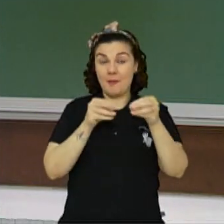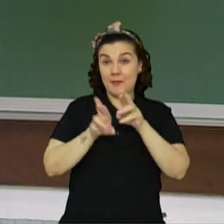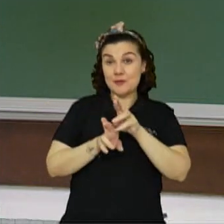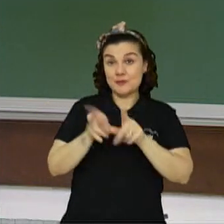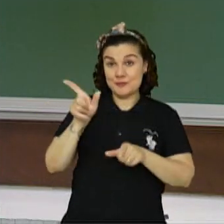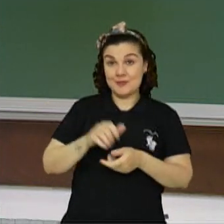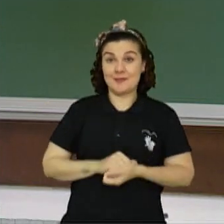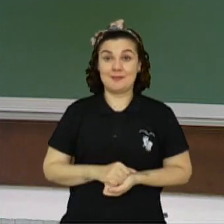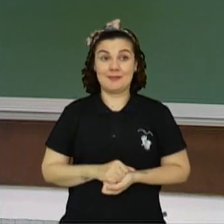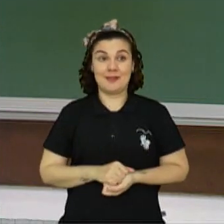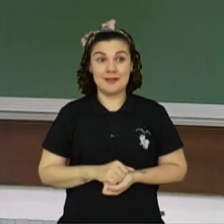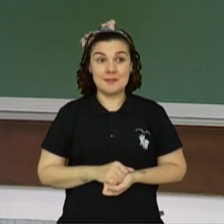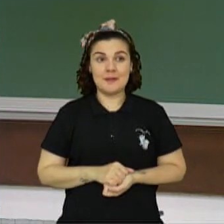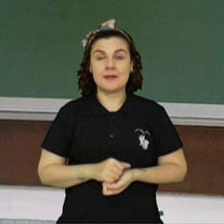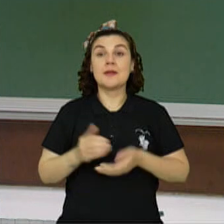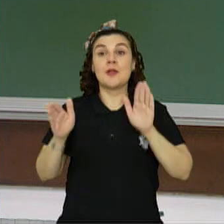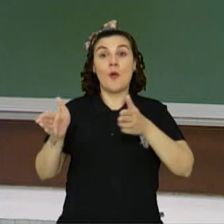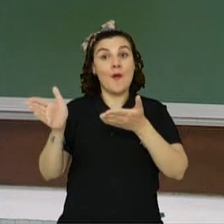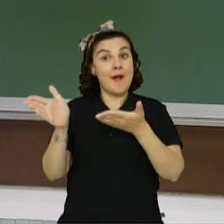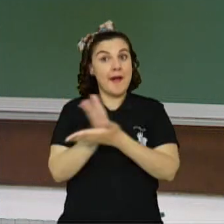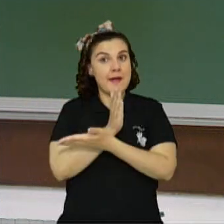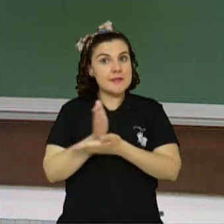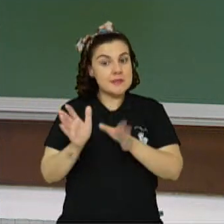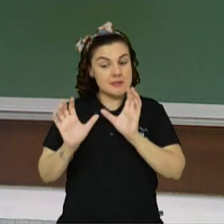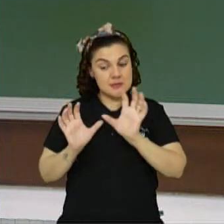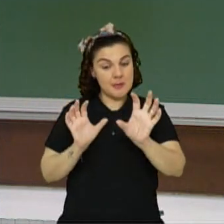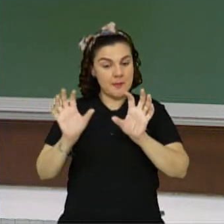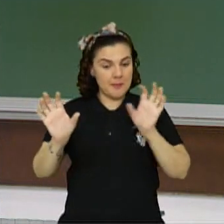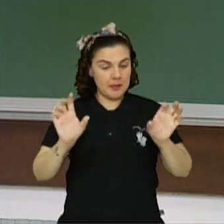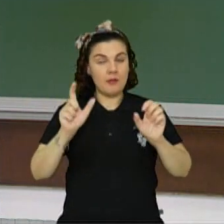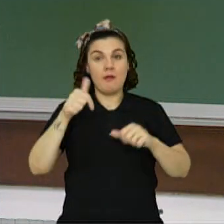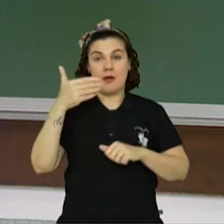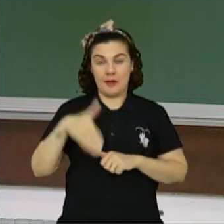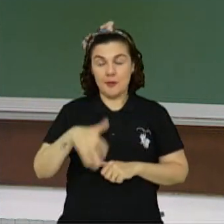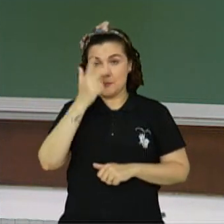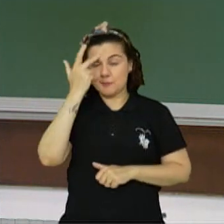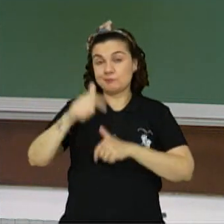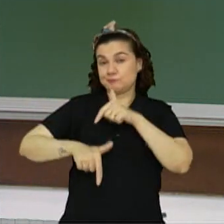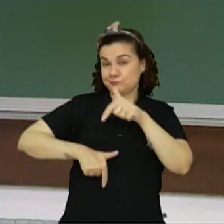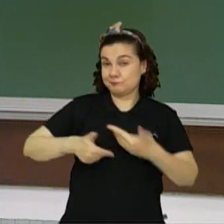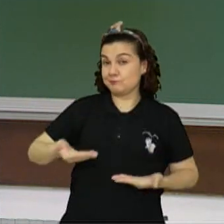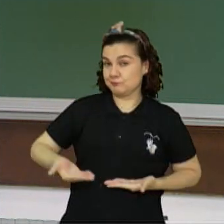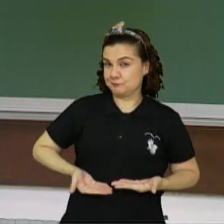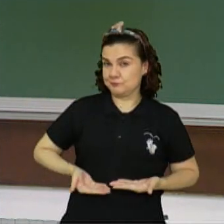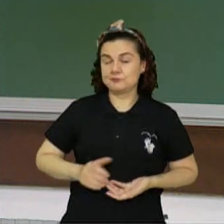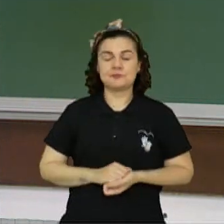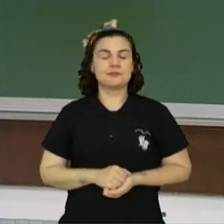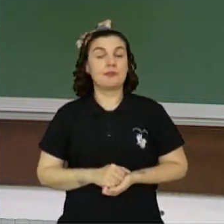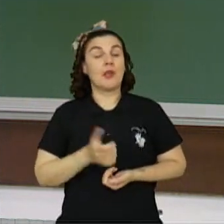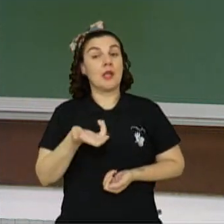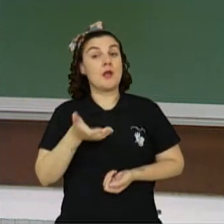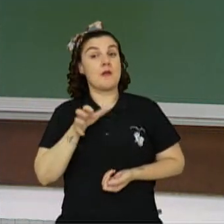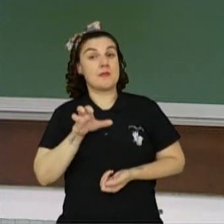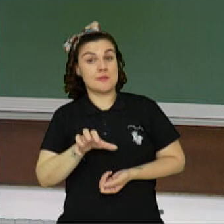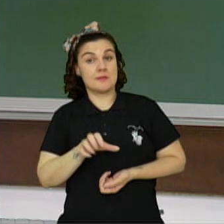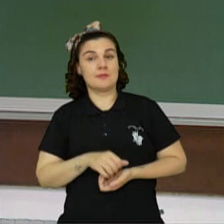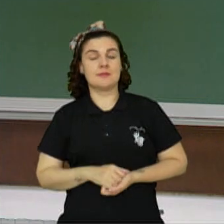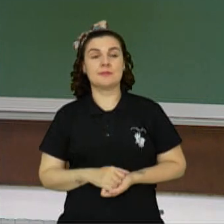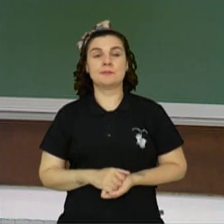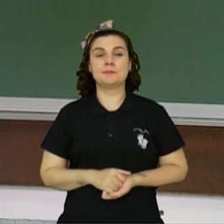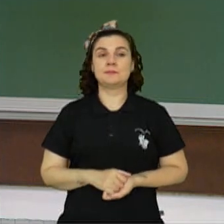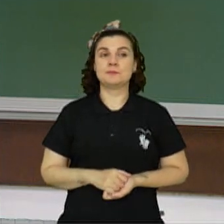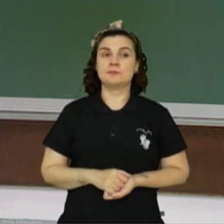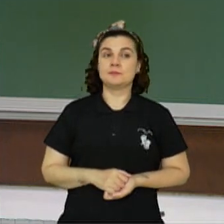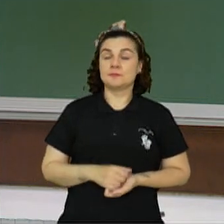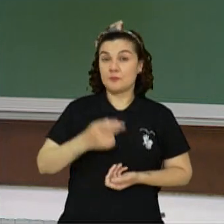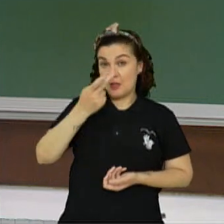diferentes. Então, a separação é muito cara, precisa uma mão de obra para separar. Nesse sentido,